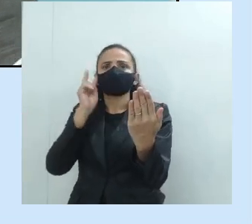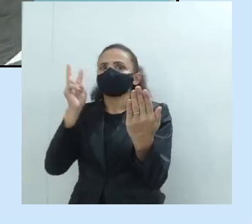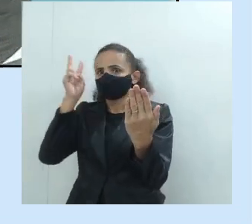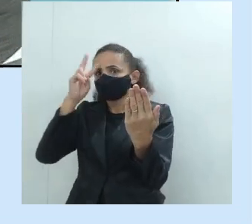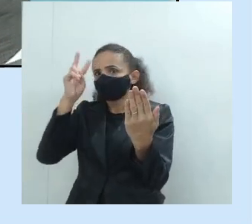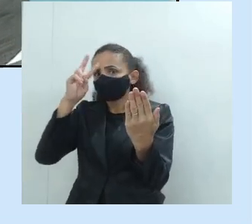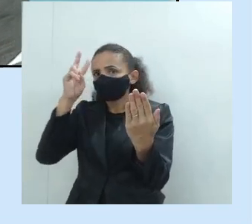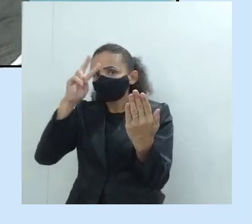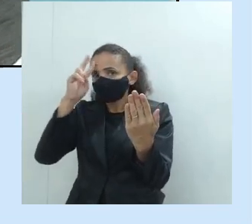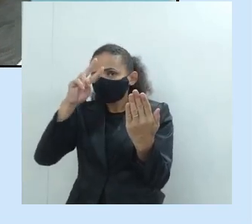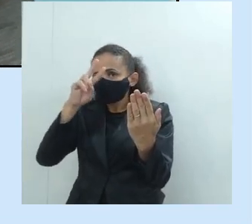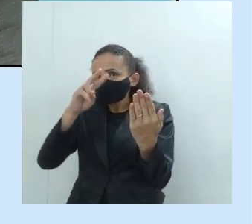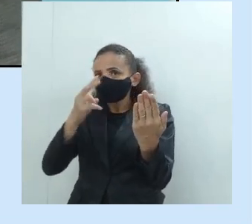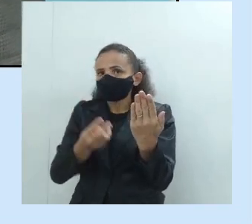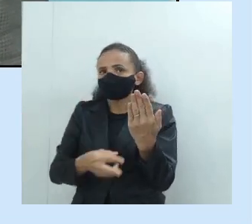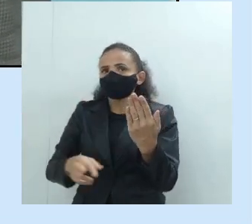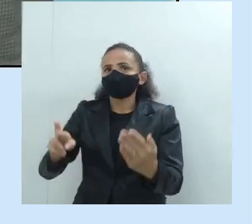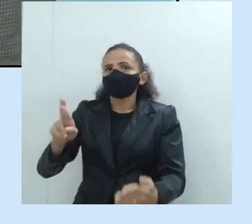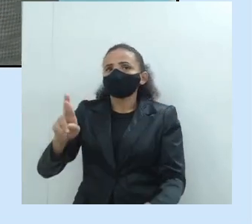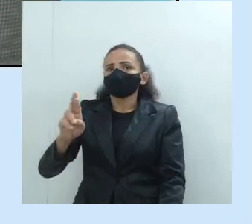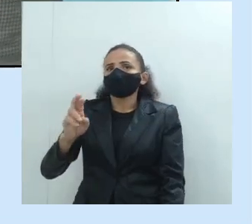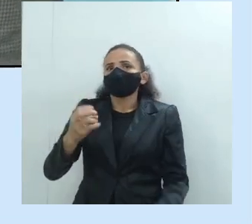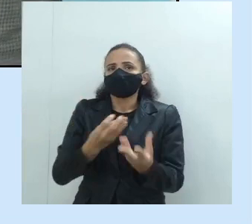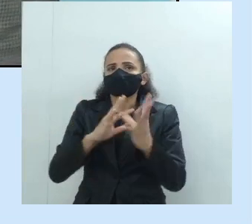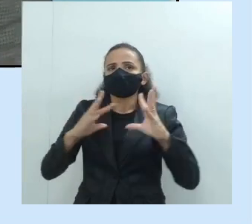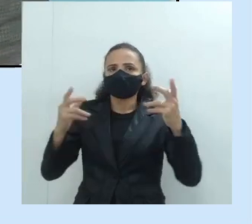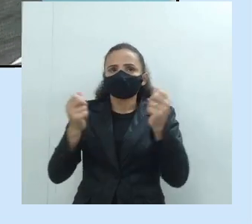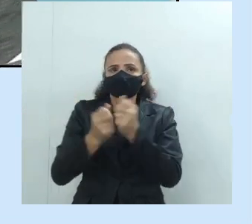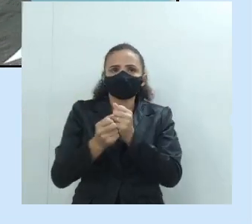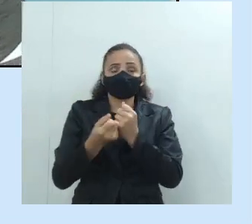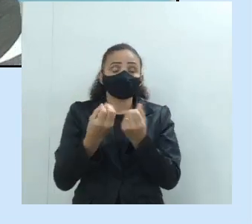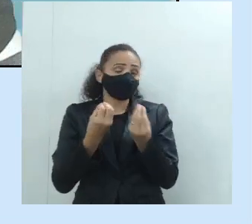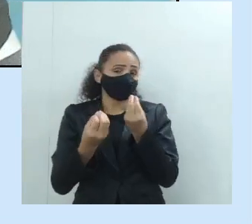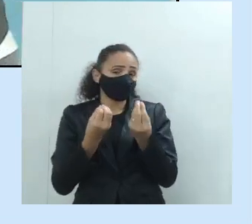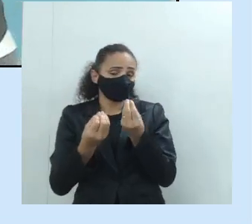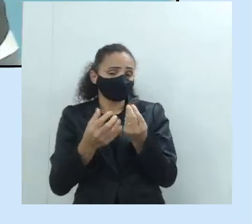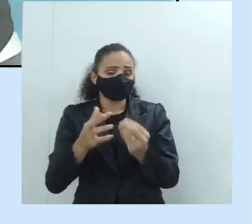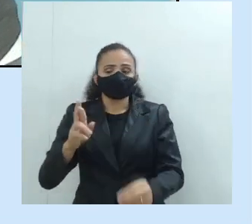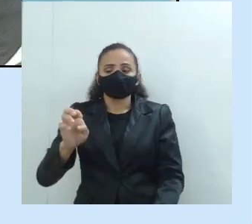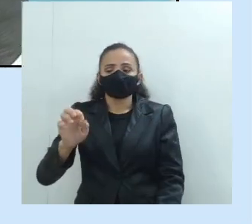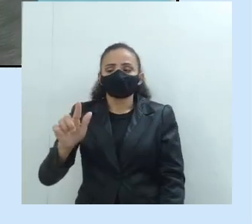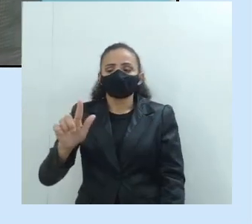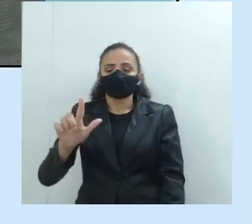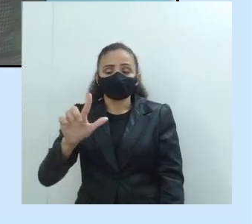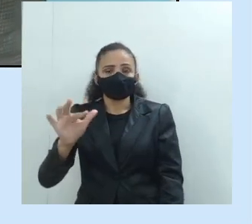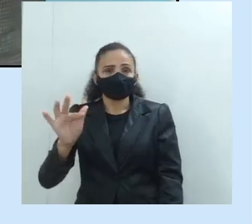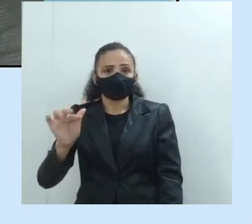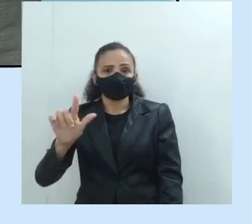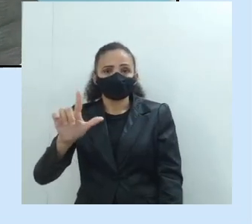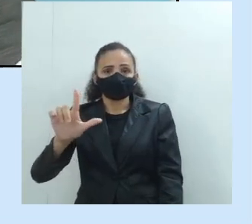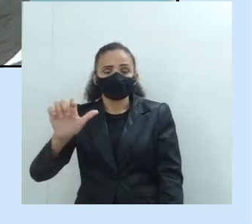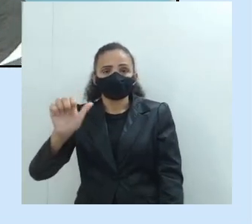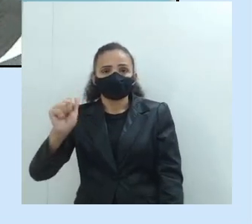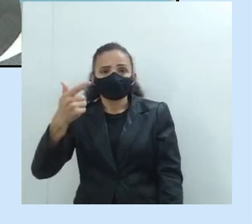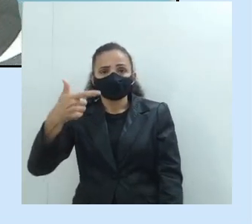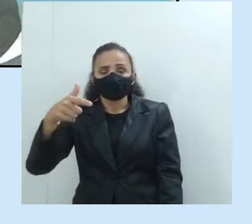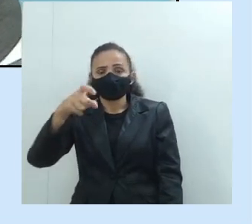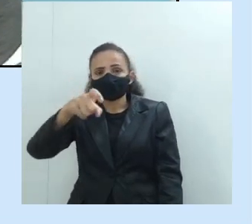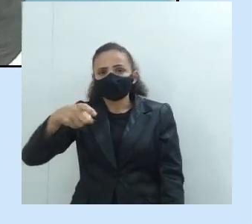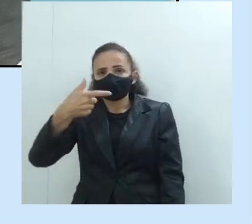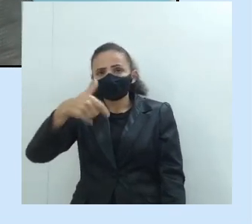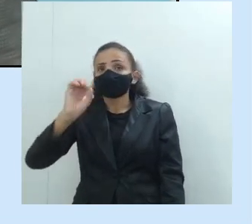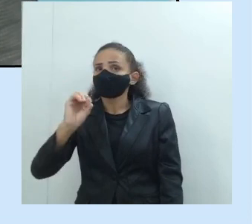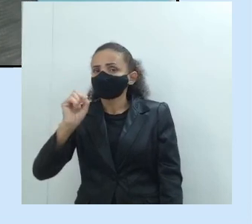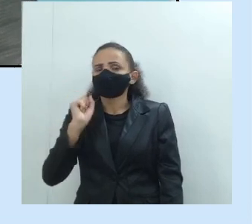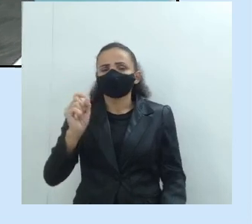dela? Reflexão. A segunda, o que é que acontece com ela na segunda? Há um deslocamento da segunda, tá?